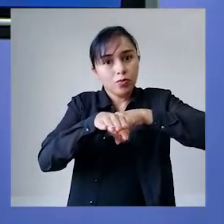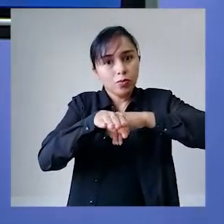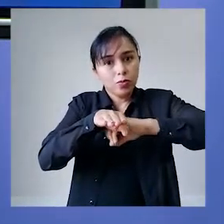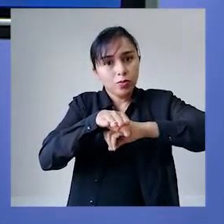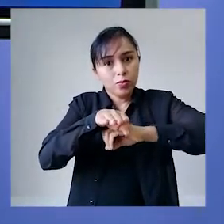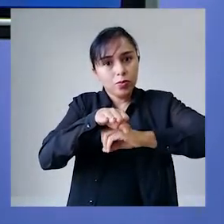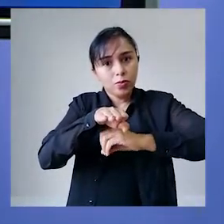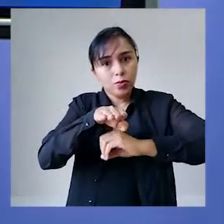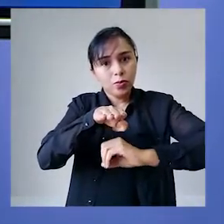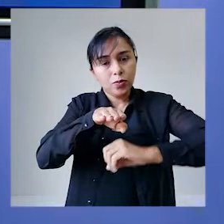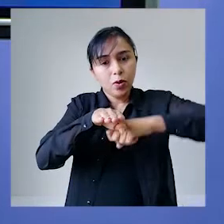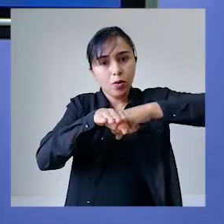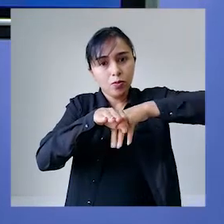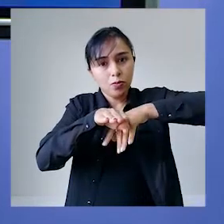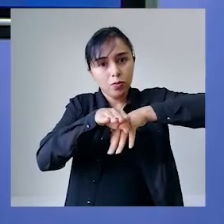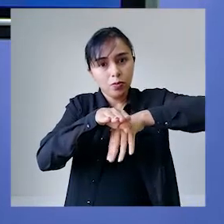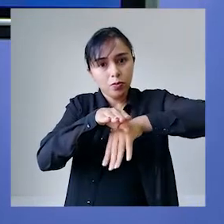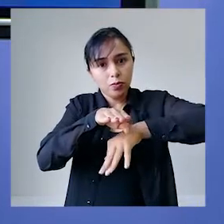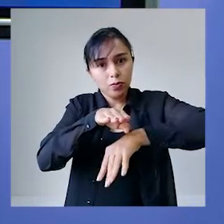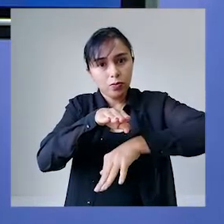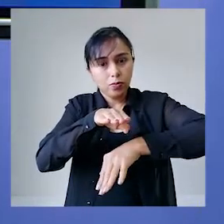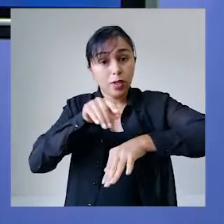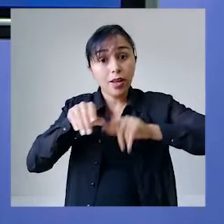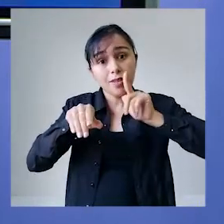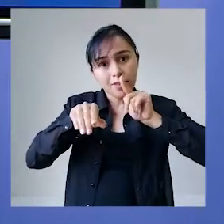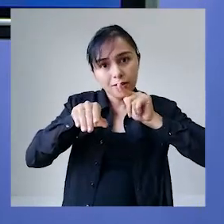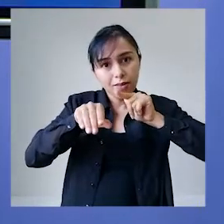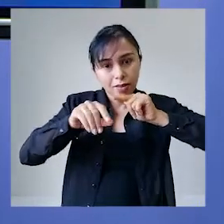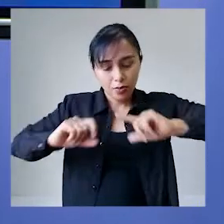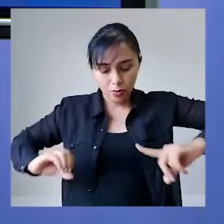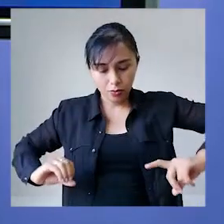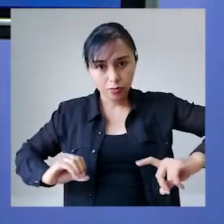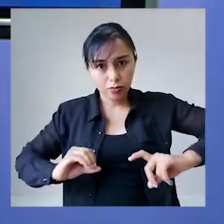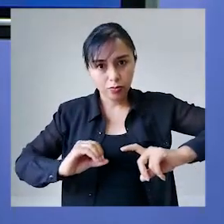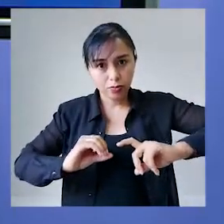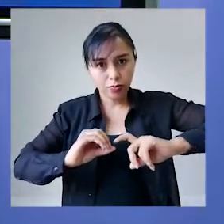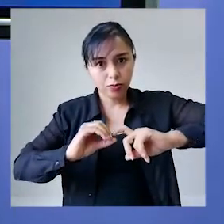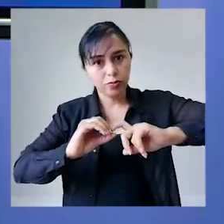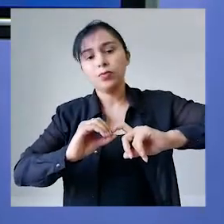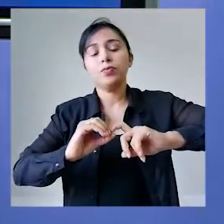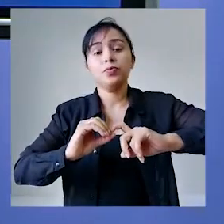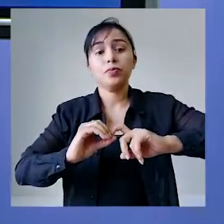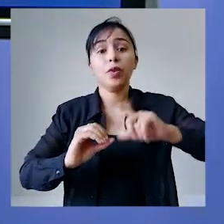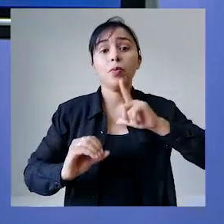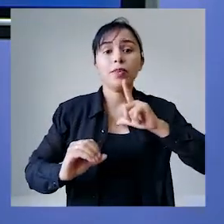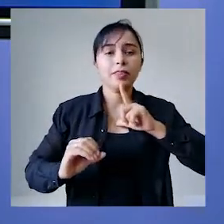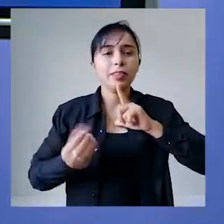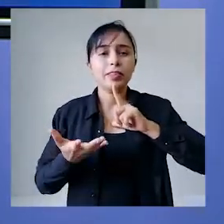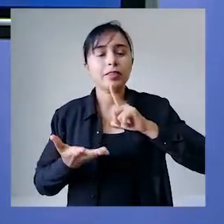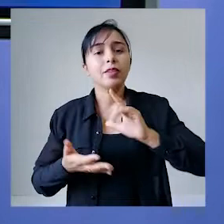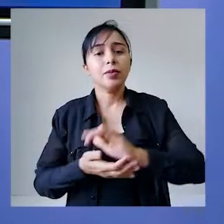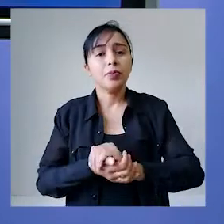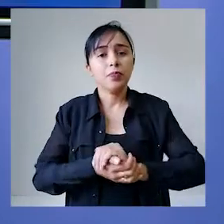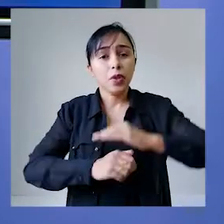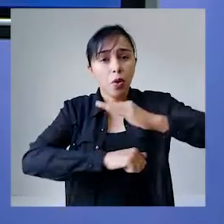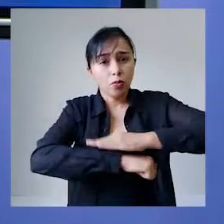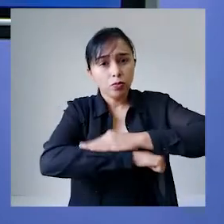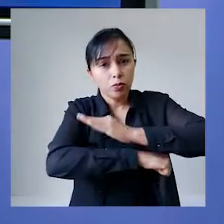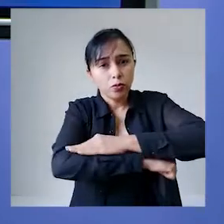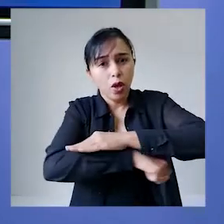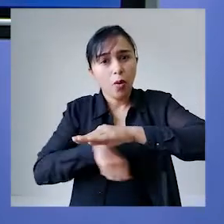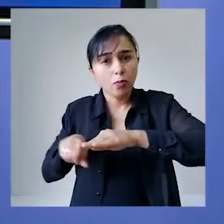são posteriormente fecundados na água. Então, todo esse ritual de acasalamento, desde o coachar do sapo, que